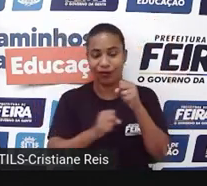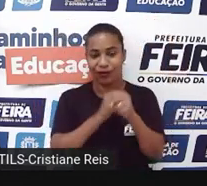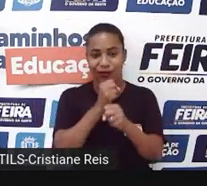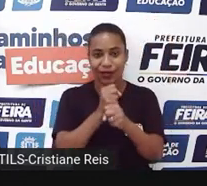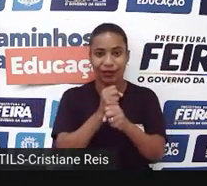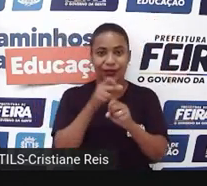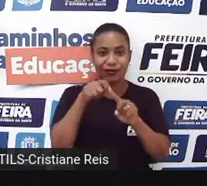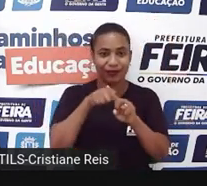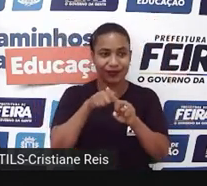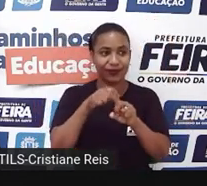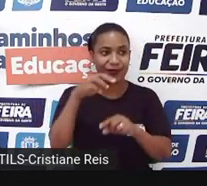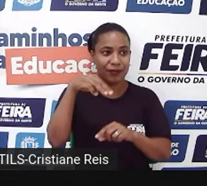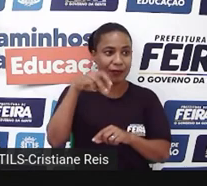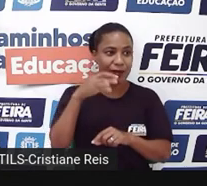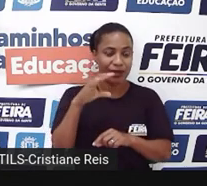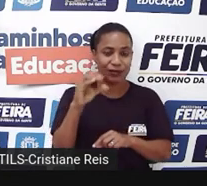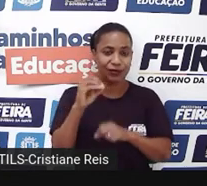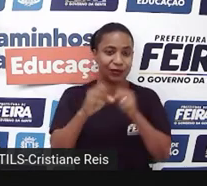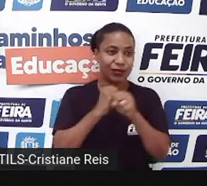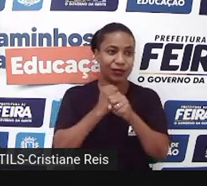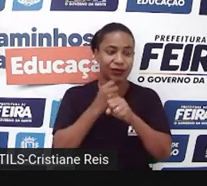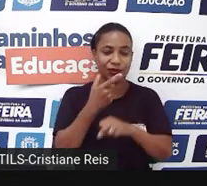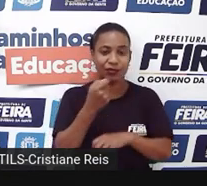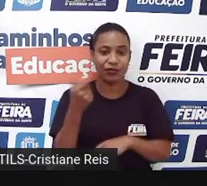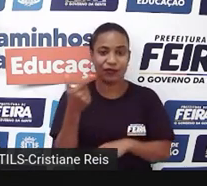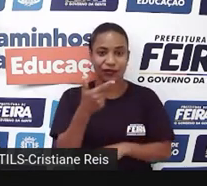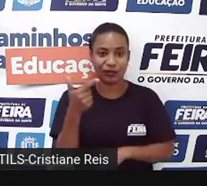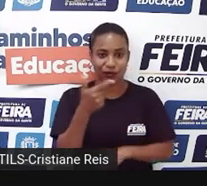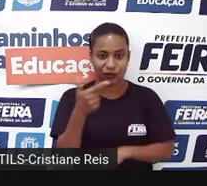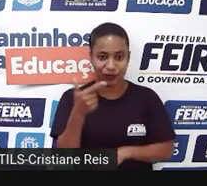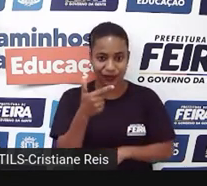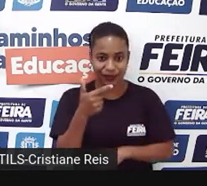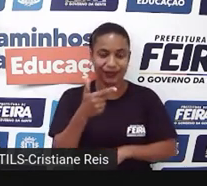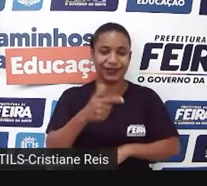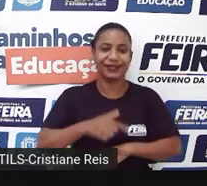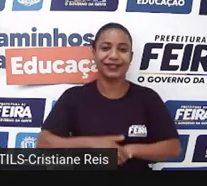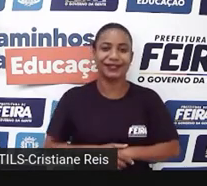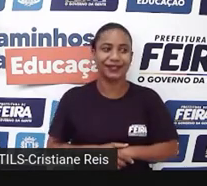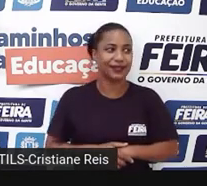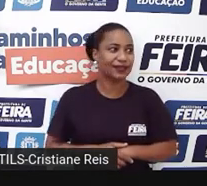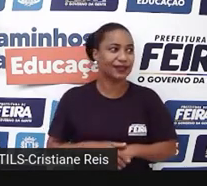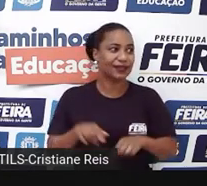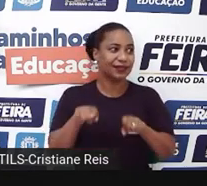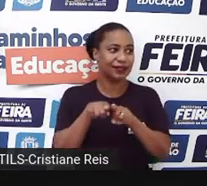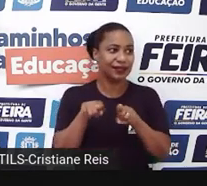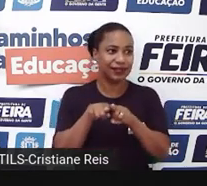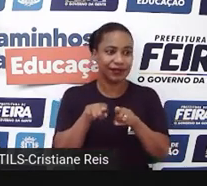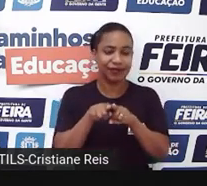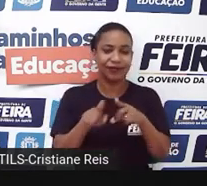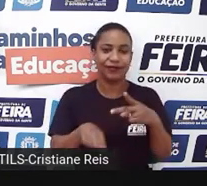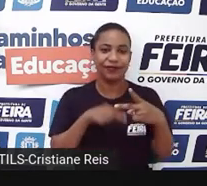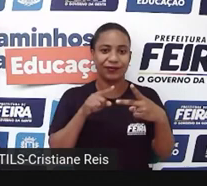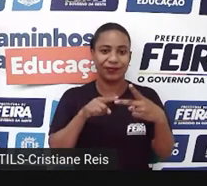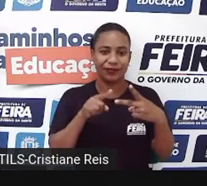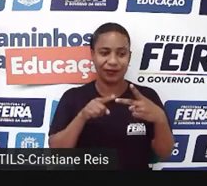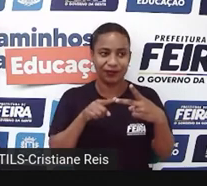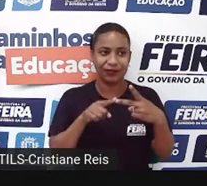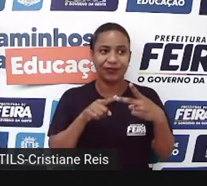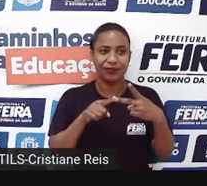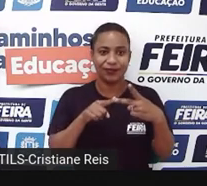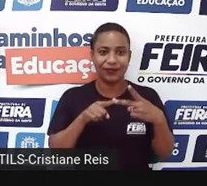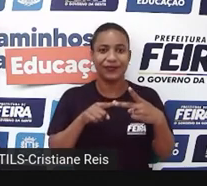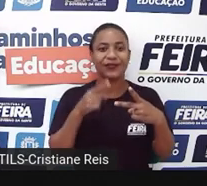2022. Tem outro. Love and Thunder will be released in the United States